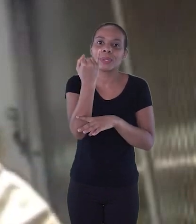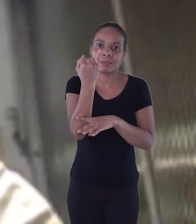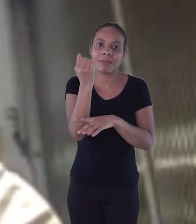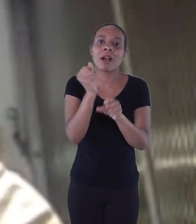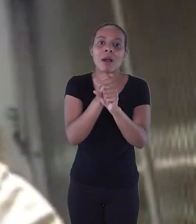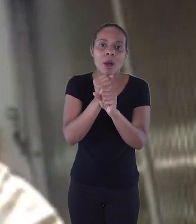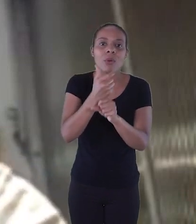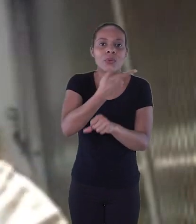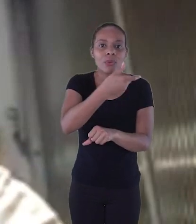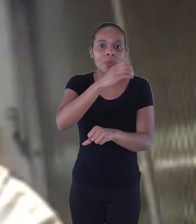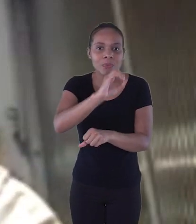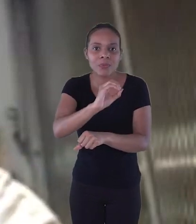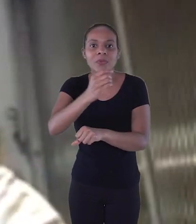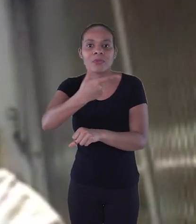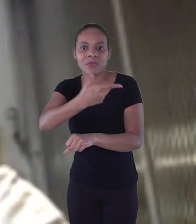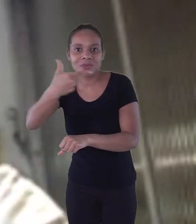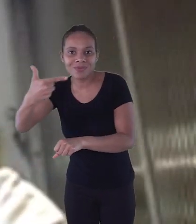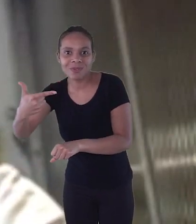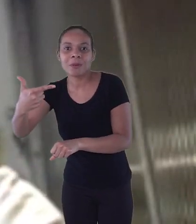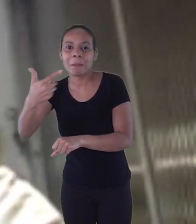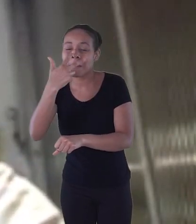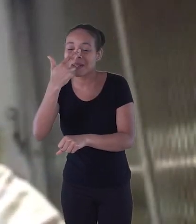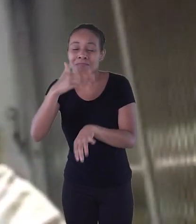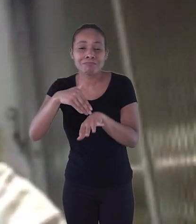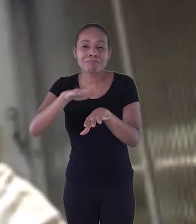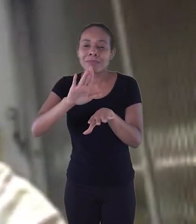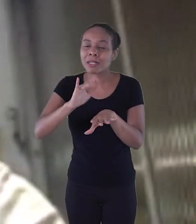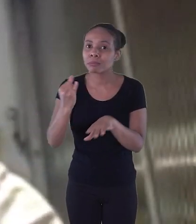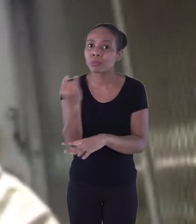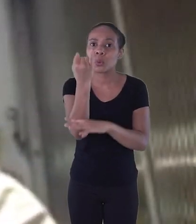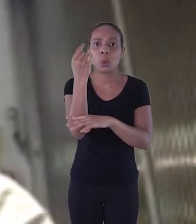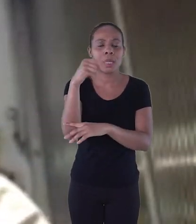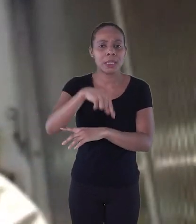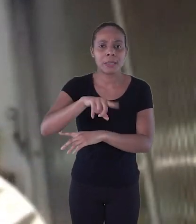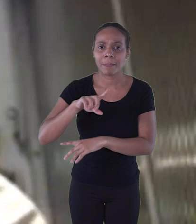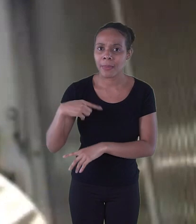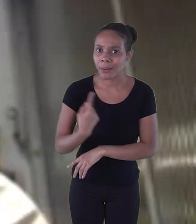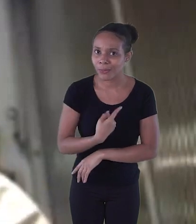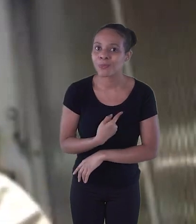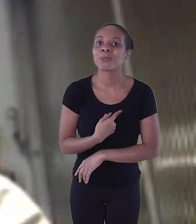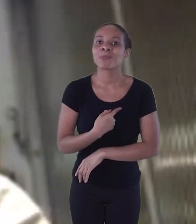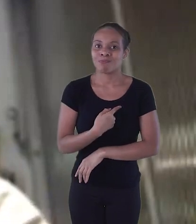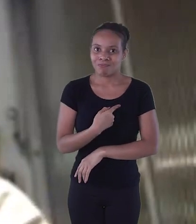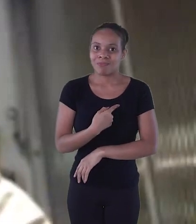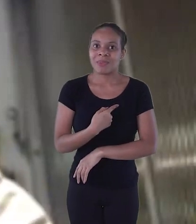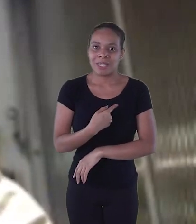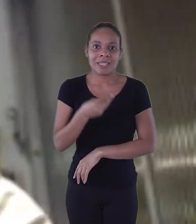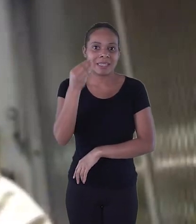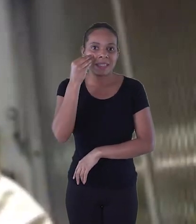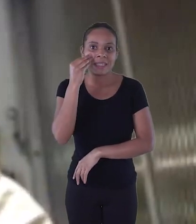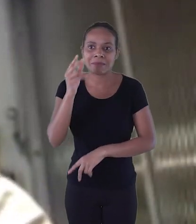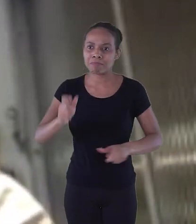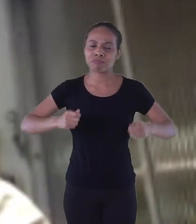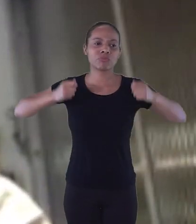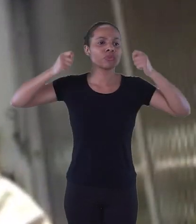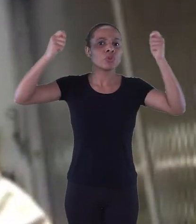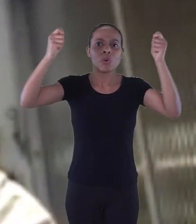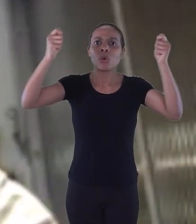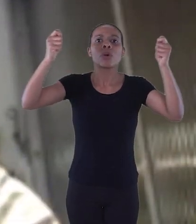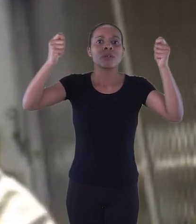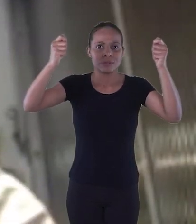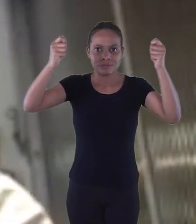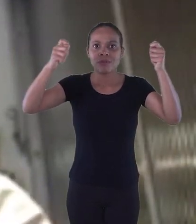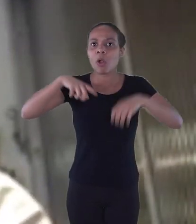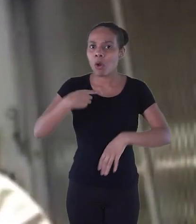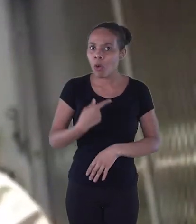pegar livros como o nosso e colocar debaixo do braço e hastear como uma bandeira mesmo, assim, que a gente precisa